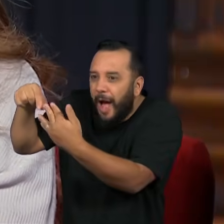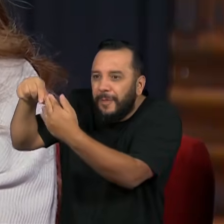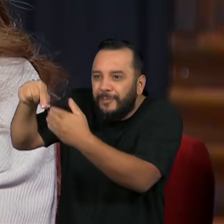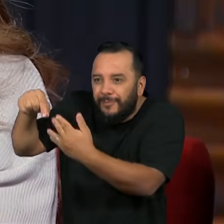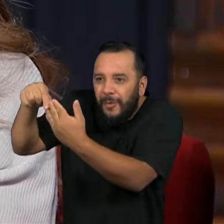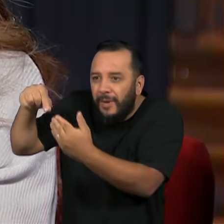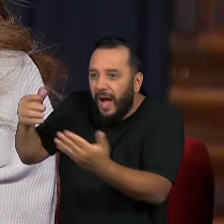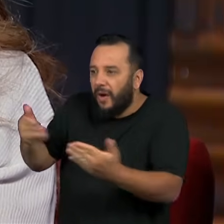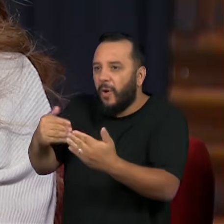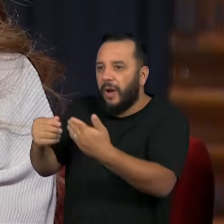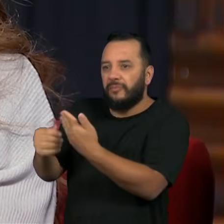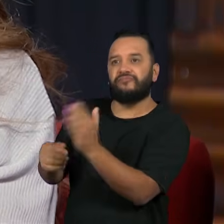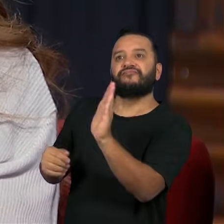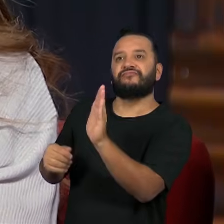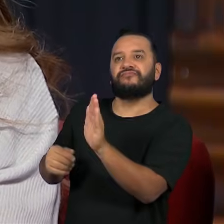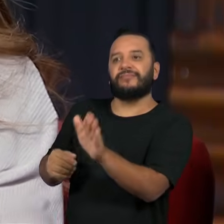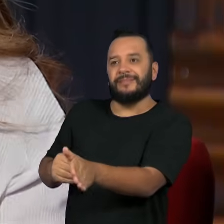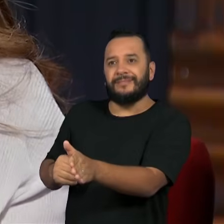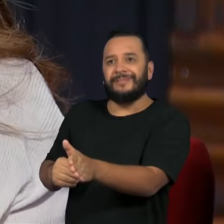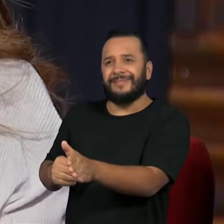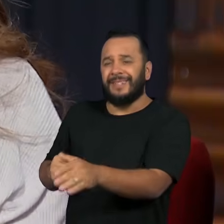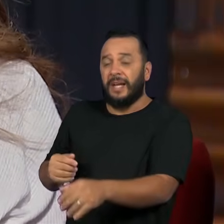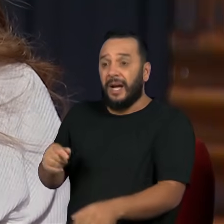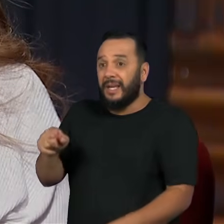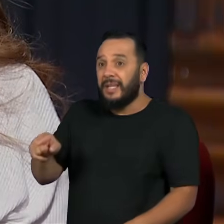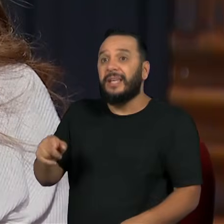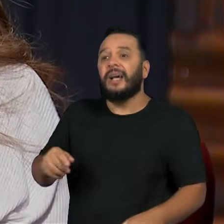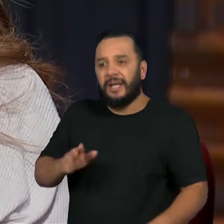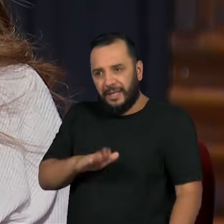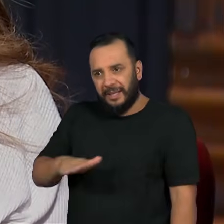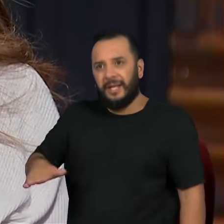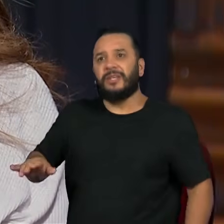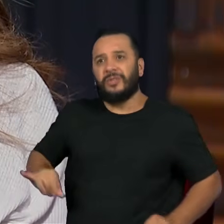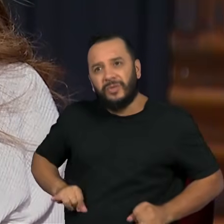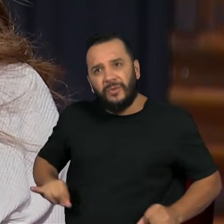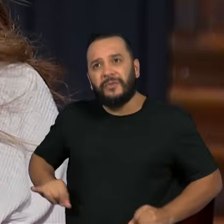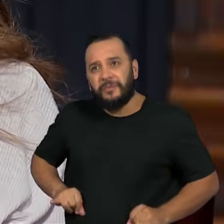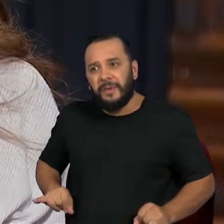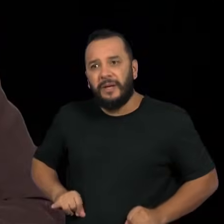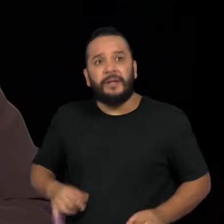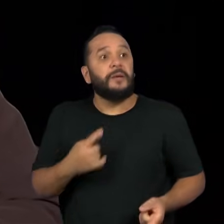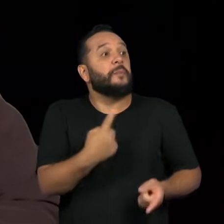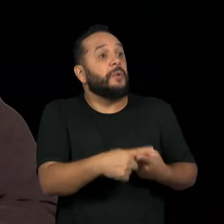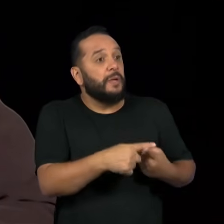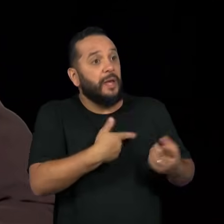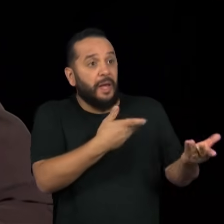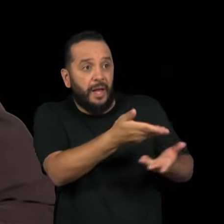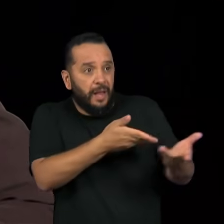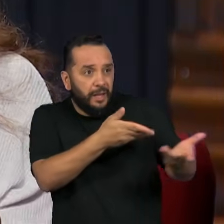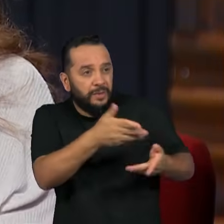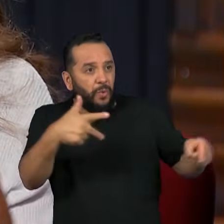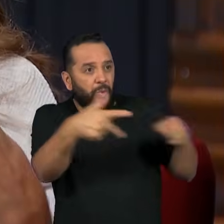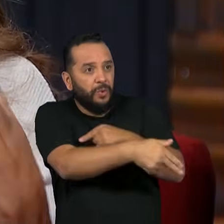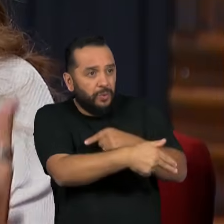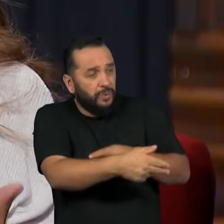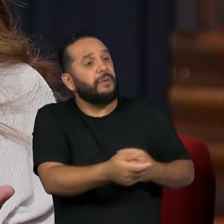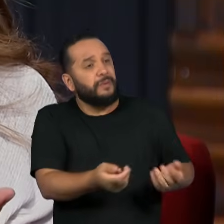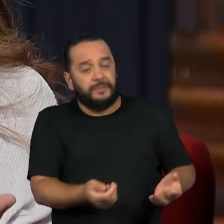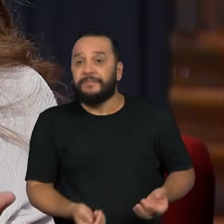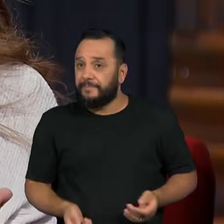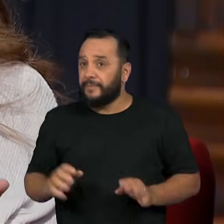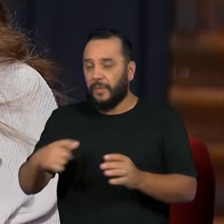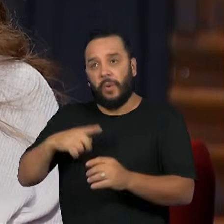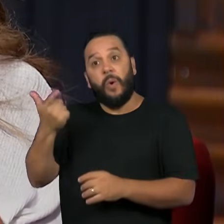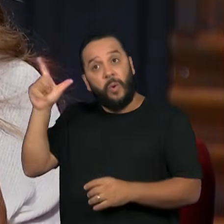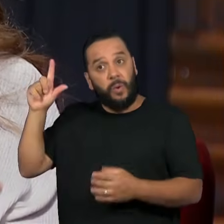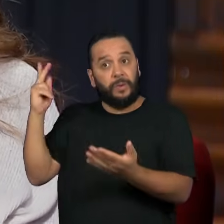ela. Isso provocou muito sofrimento nela. Sim. Cortou a relação dela com ele. A Né? outra coisa que as pessoas fazem muito